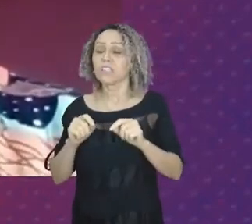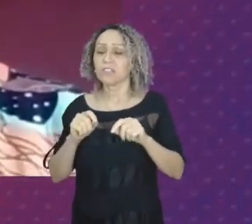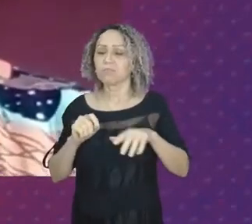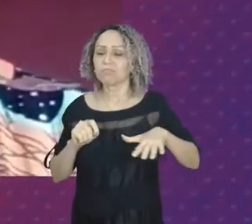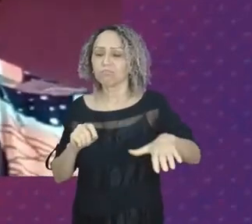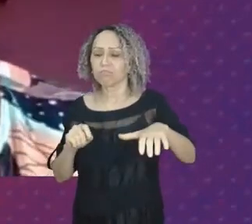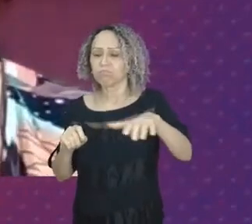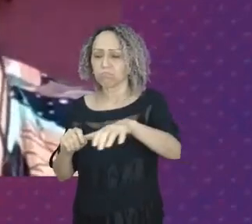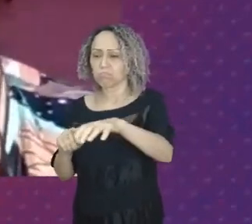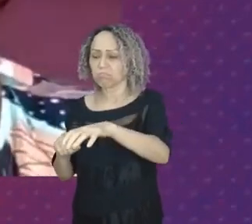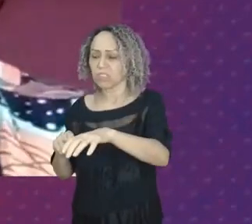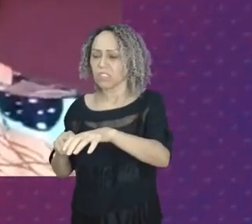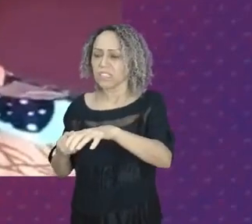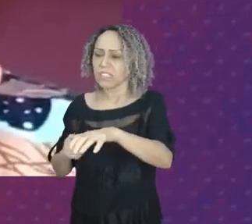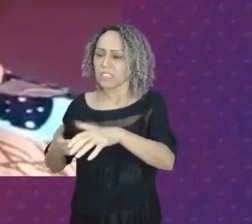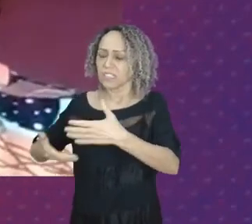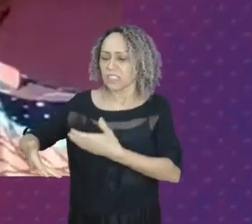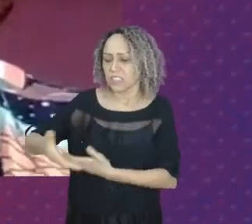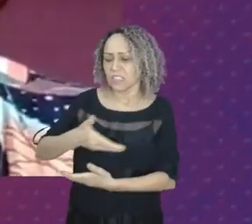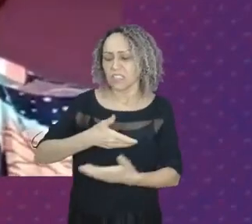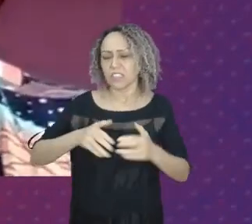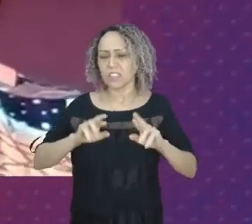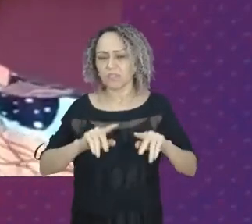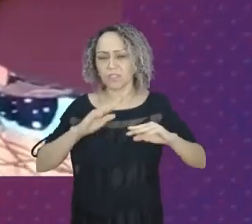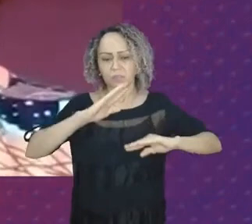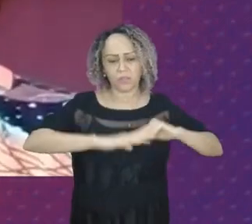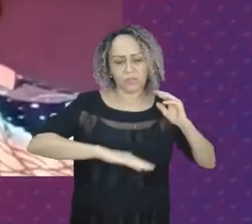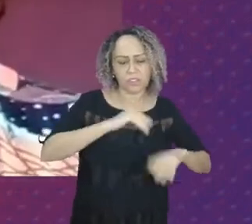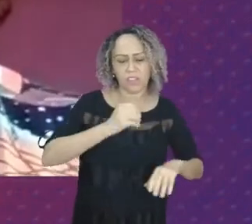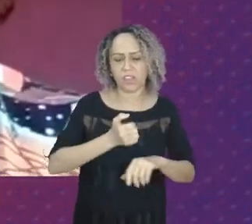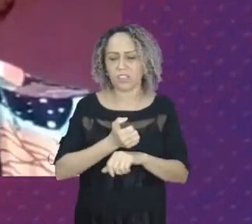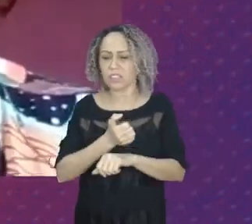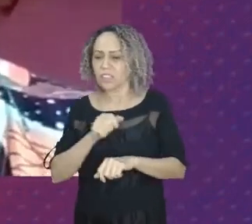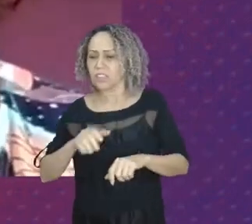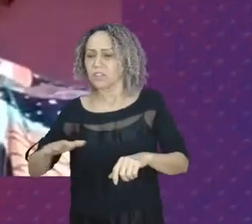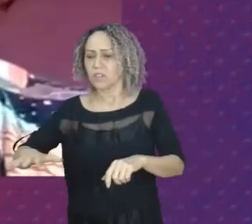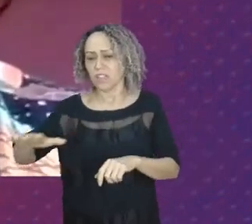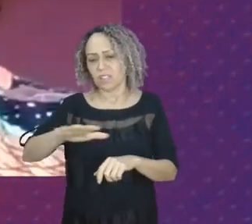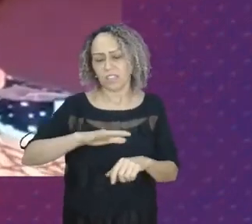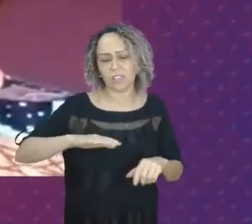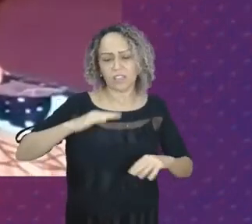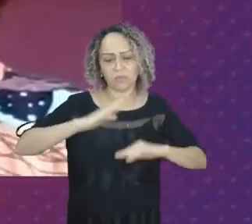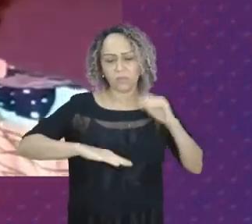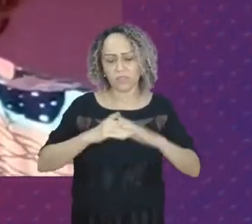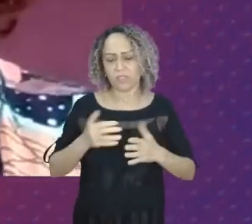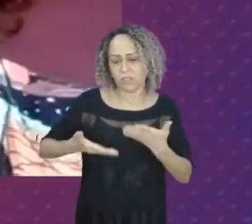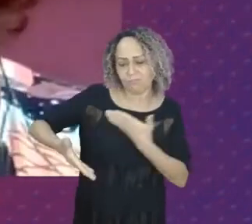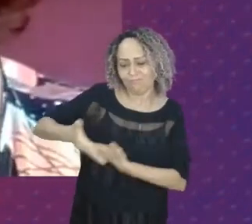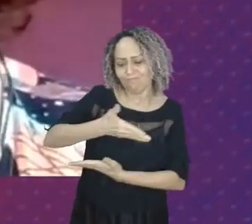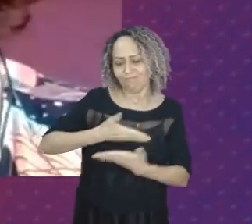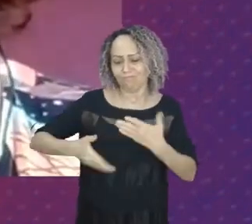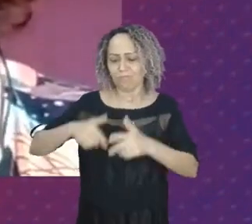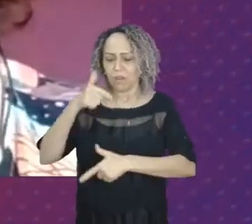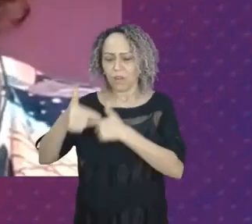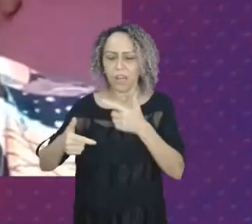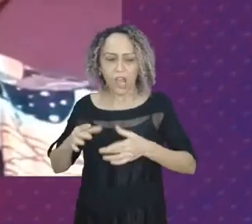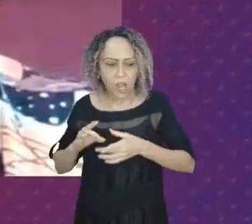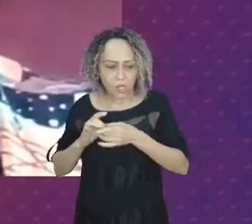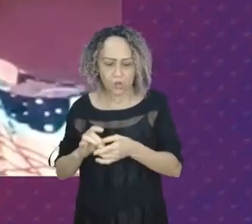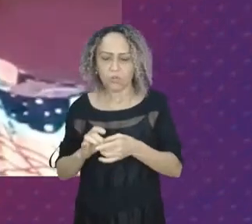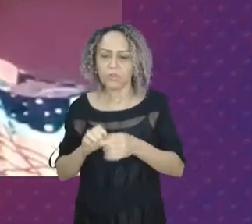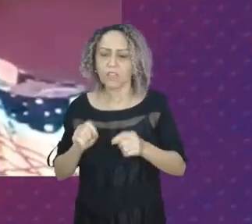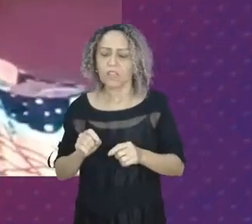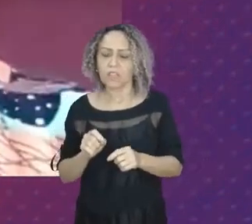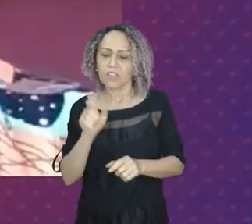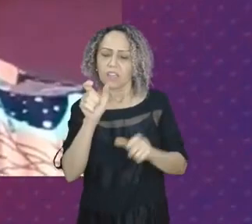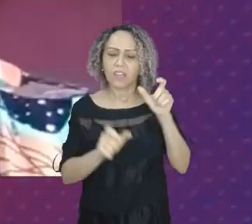está falando de diferentes profissionais, de diferentes áreas de conhecimento que vão atuar juntos, e esses profissionais, eles têm